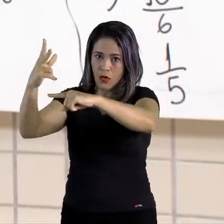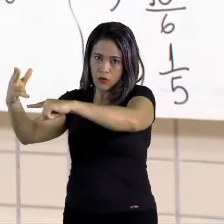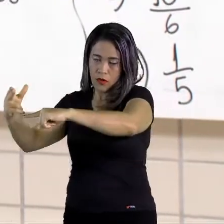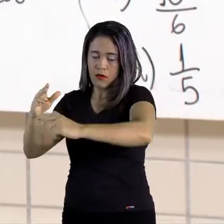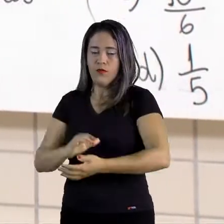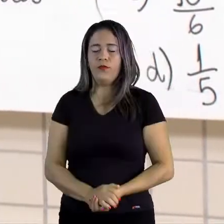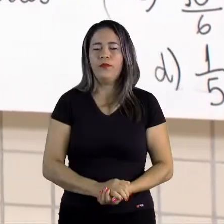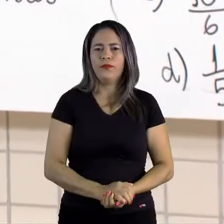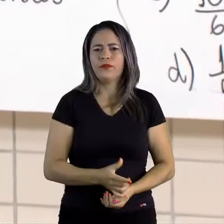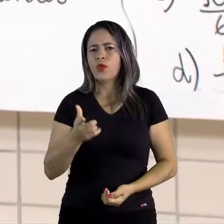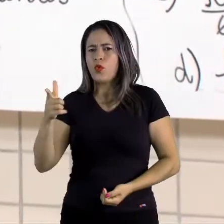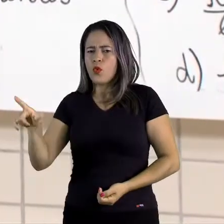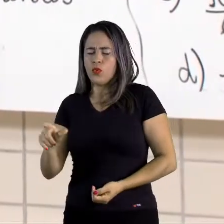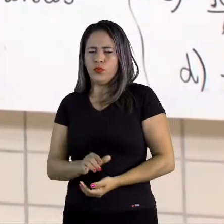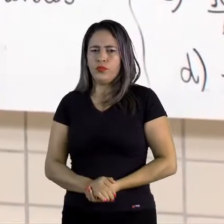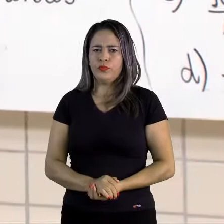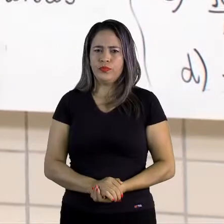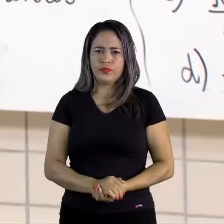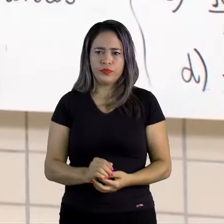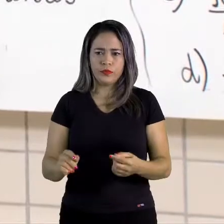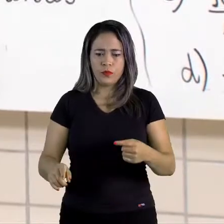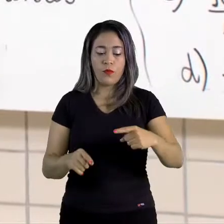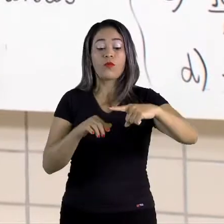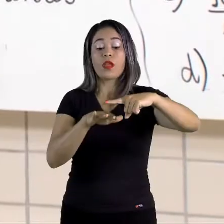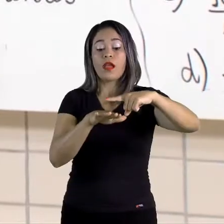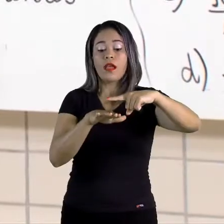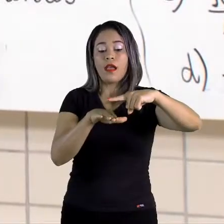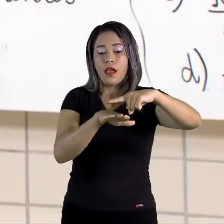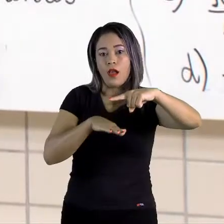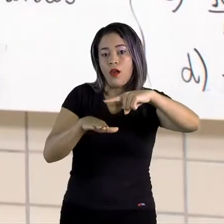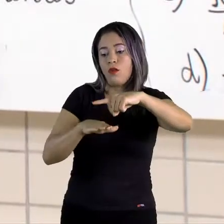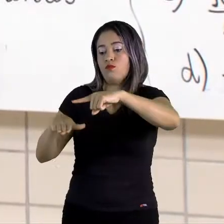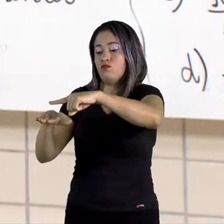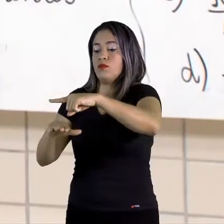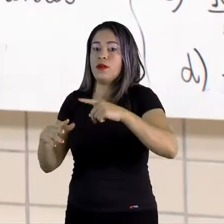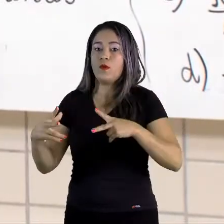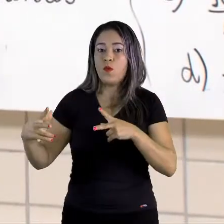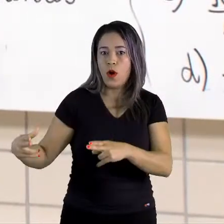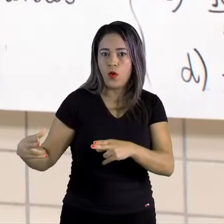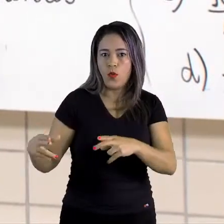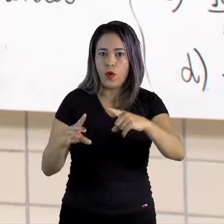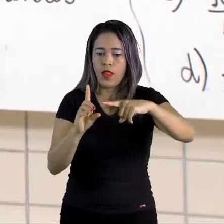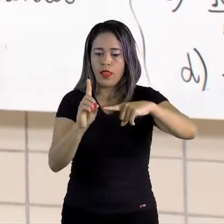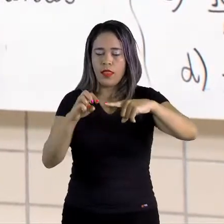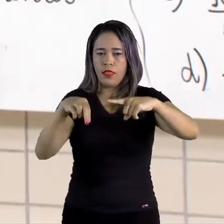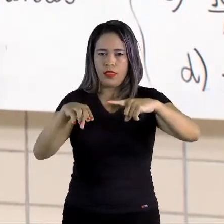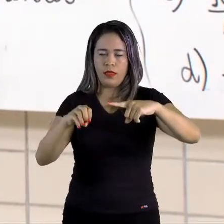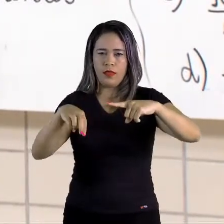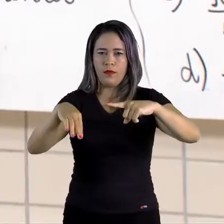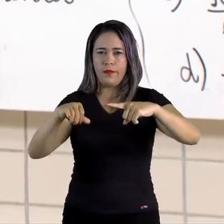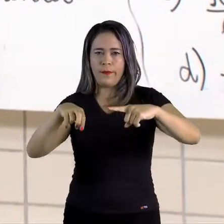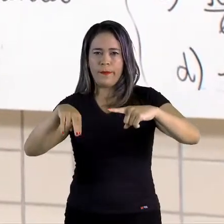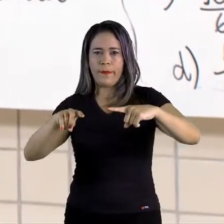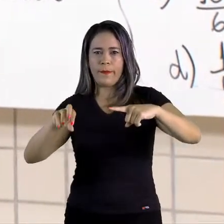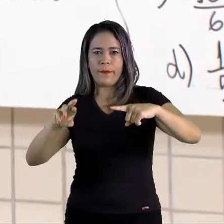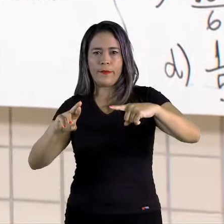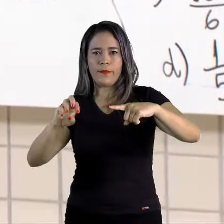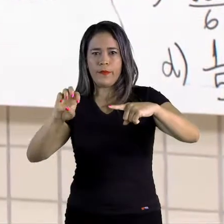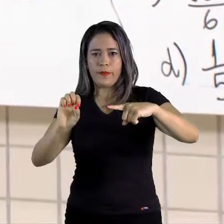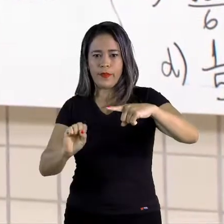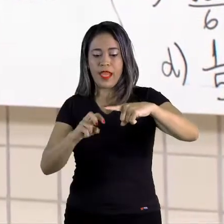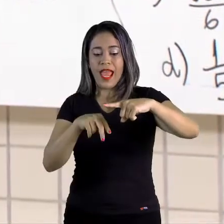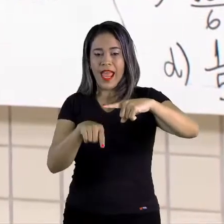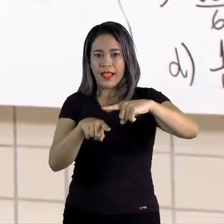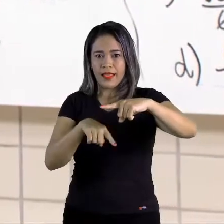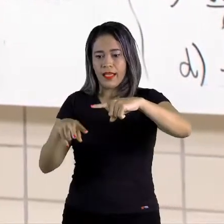condição. Quando os denominadores são iguais. Quando os denominadores são iguais,